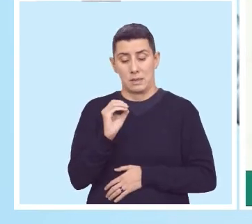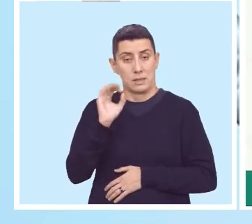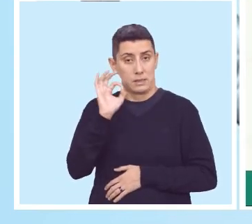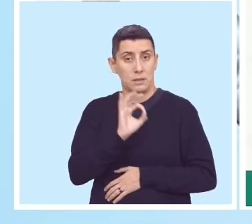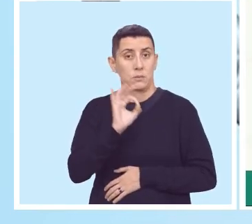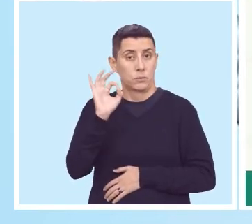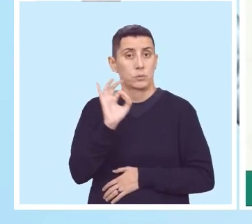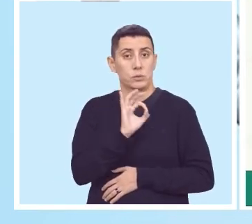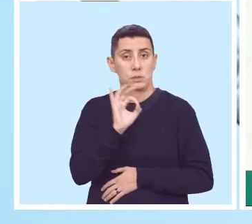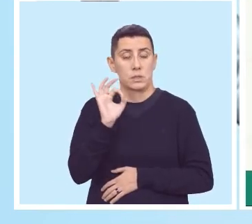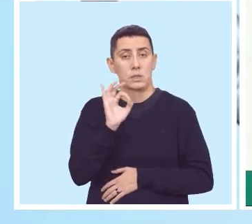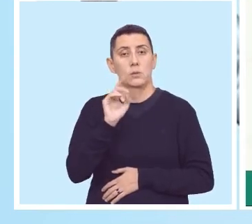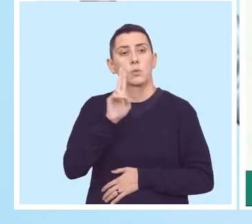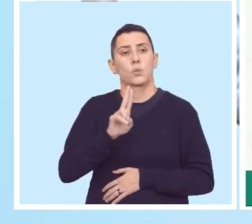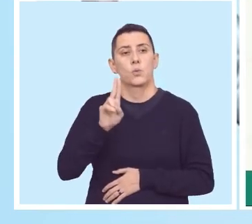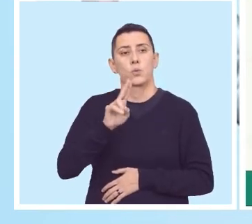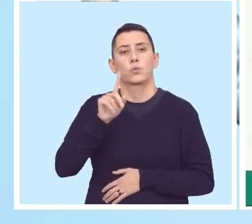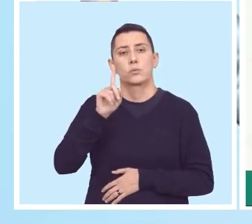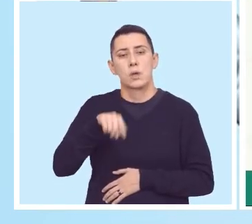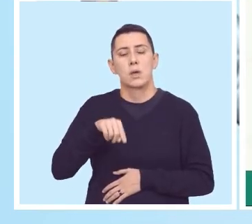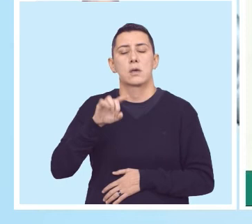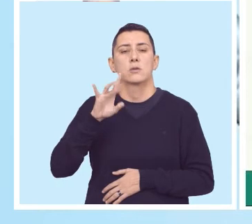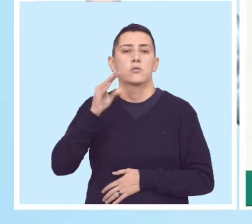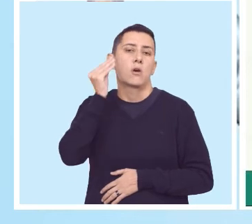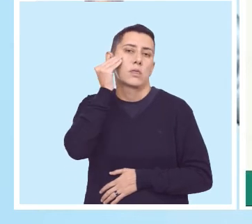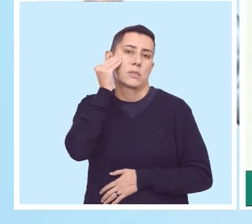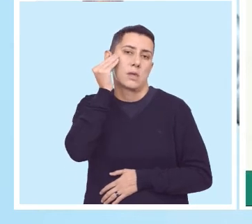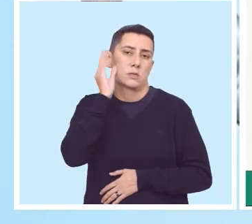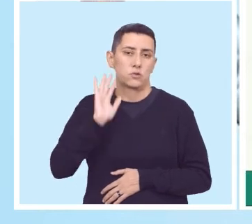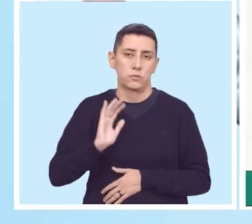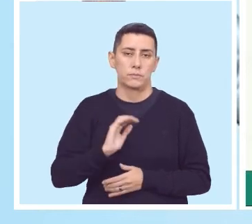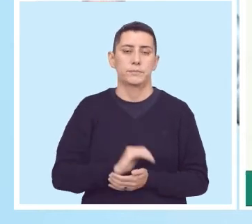30%, usado para fins de teste.